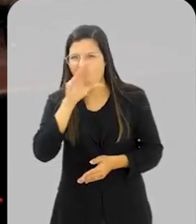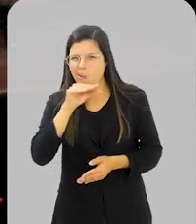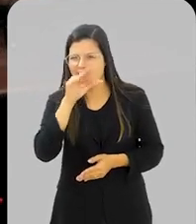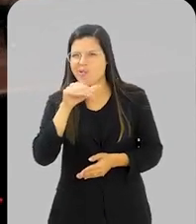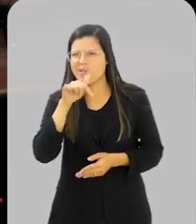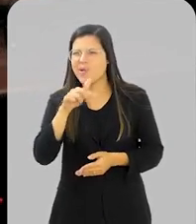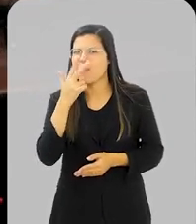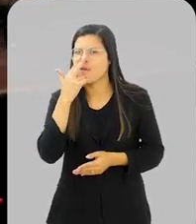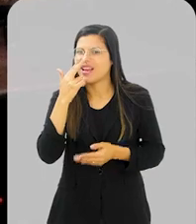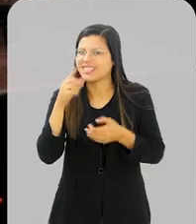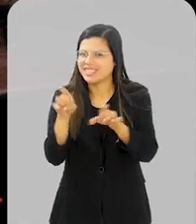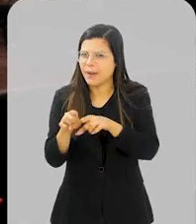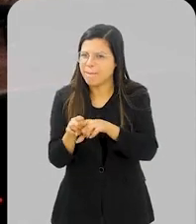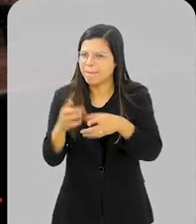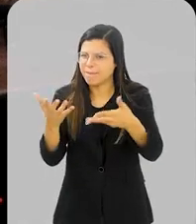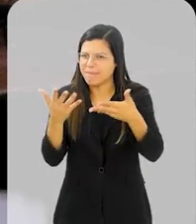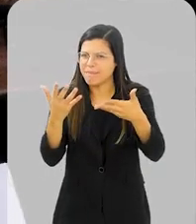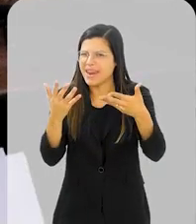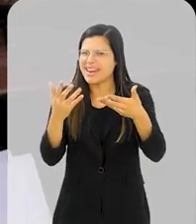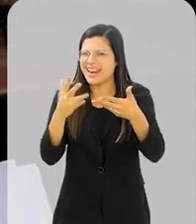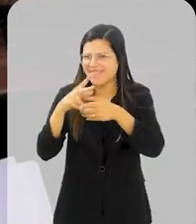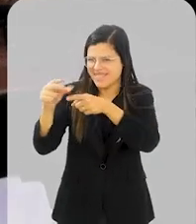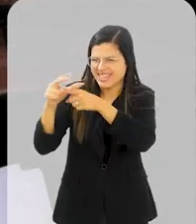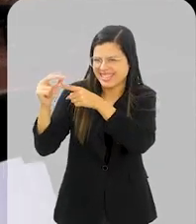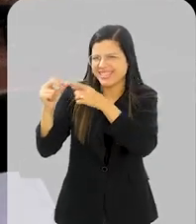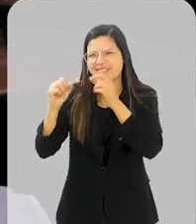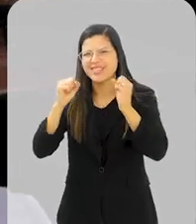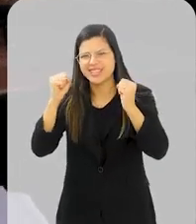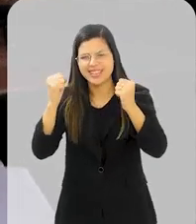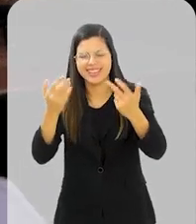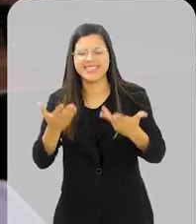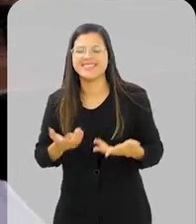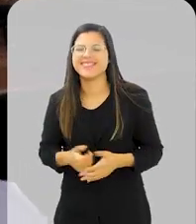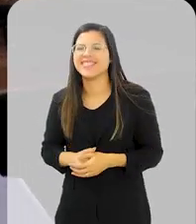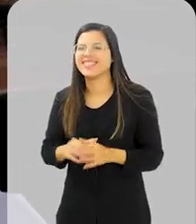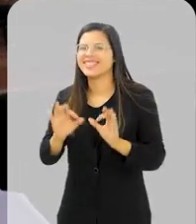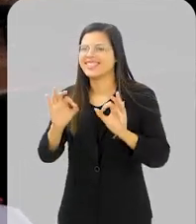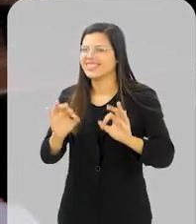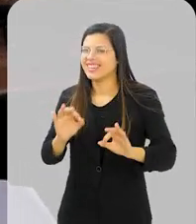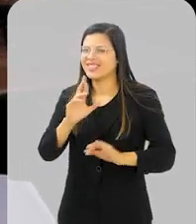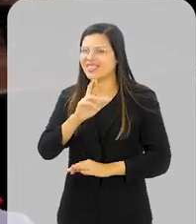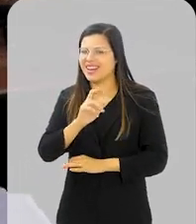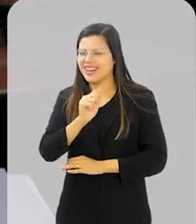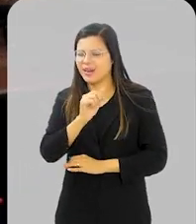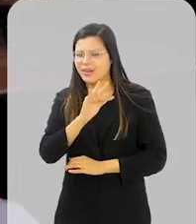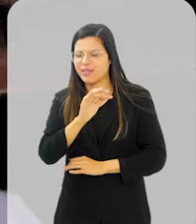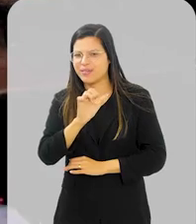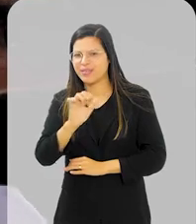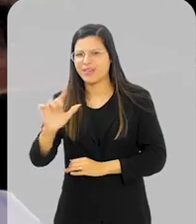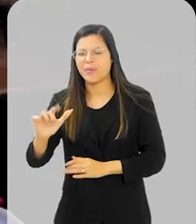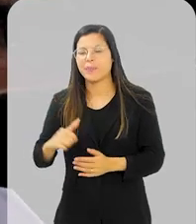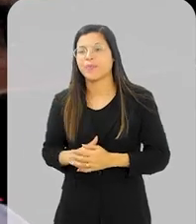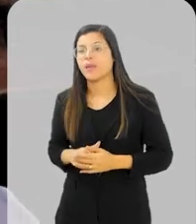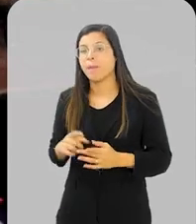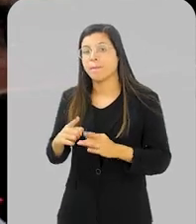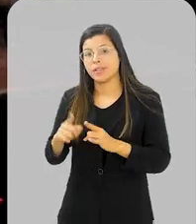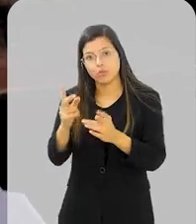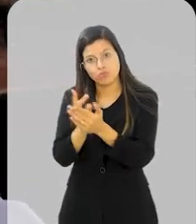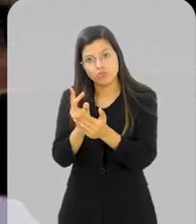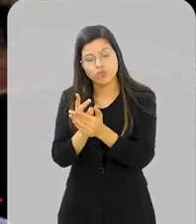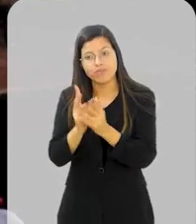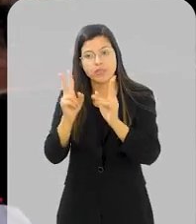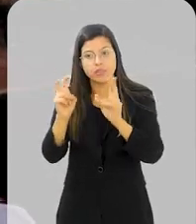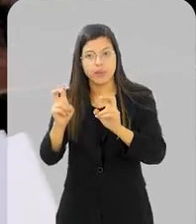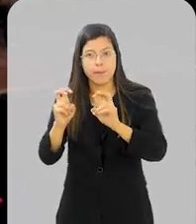seleção brasileira, não é verdade, o Rafael? Mas olha só, eu vou insistir nesse tema. O Brasil empatou